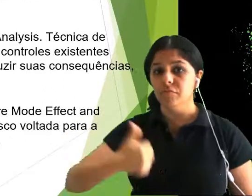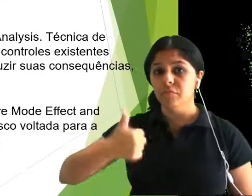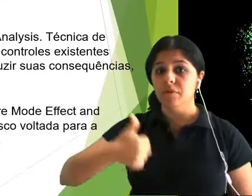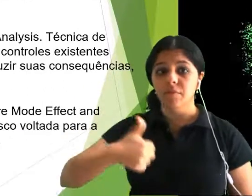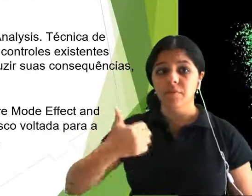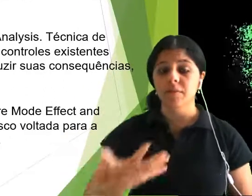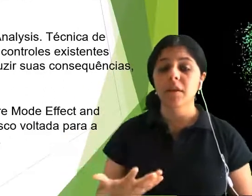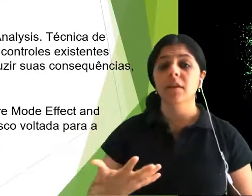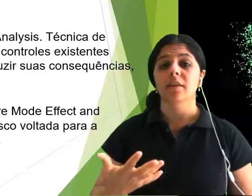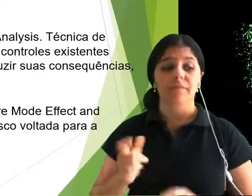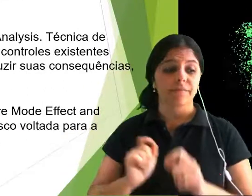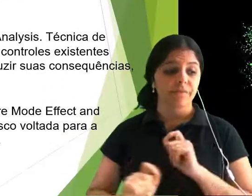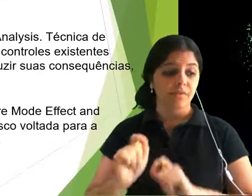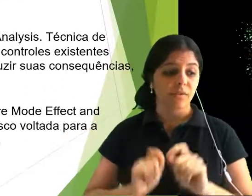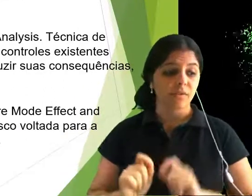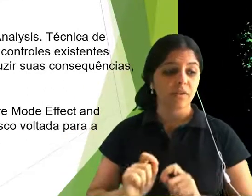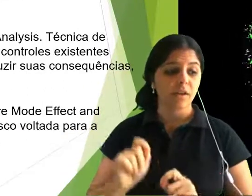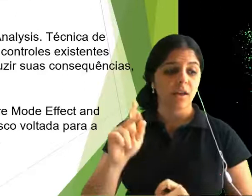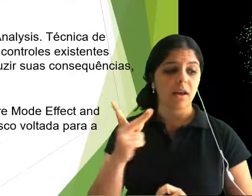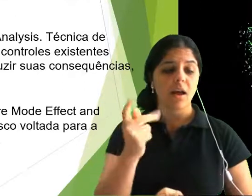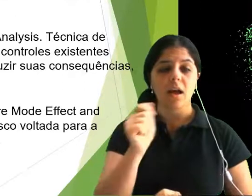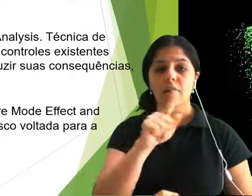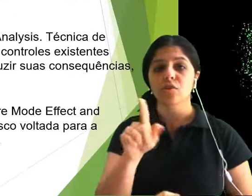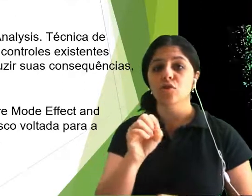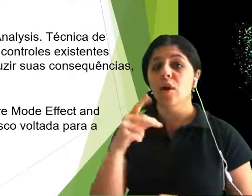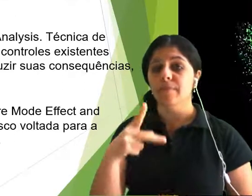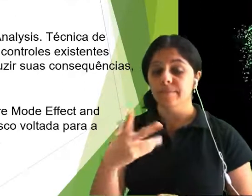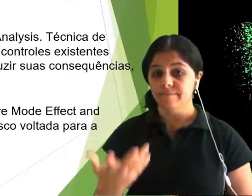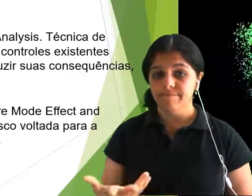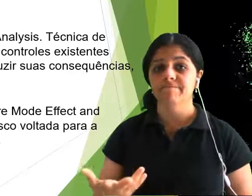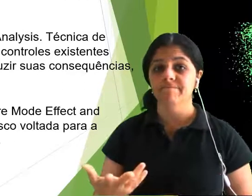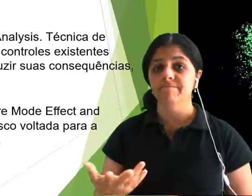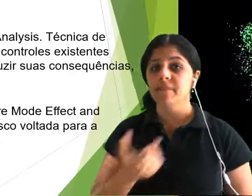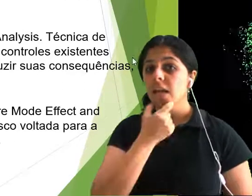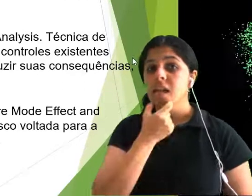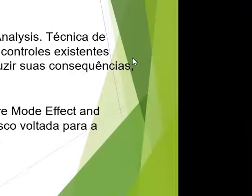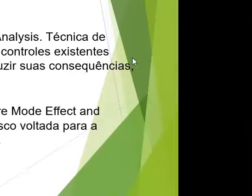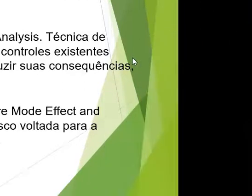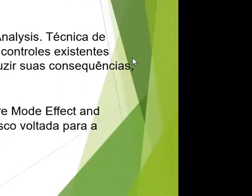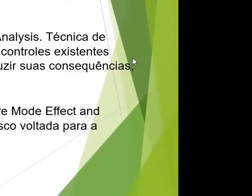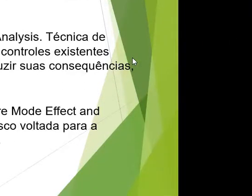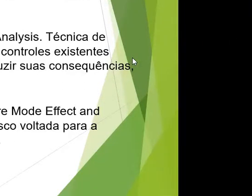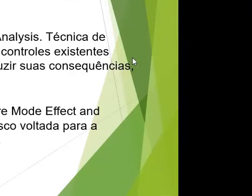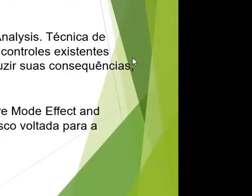Primeiro, HAZOP é uma abreviação do inglês para Hazard and...